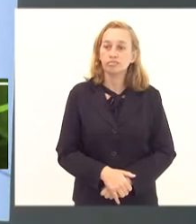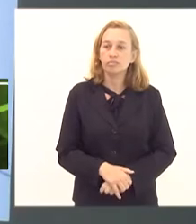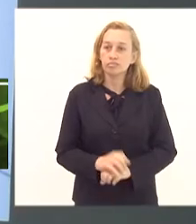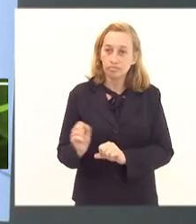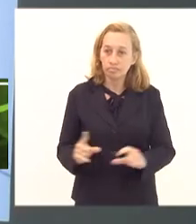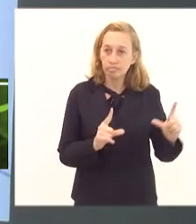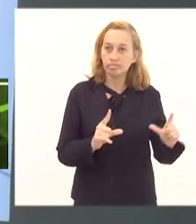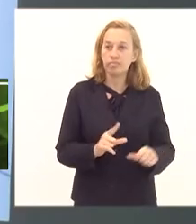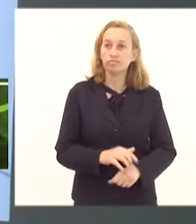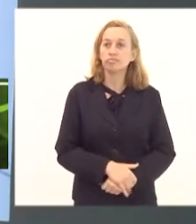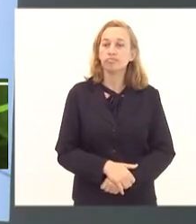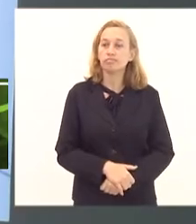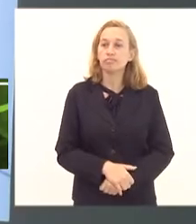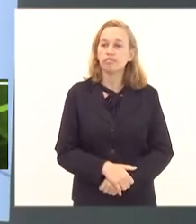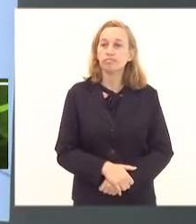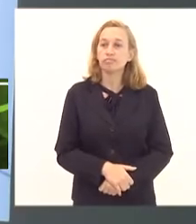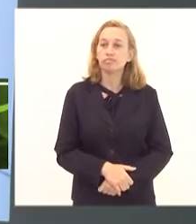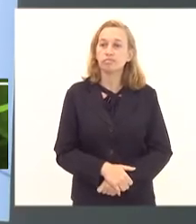passar.